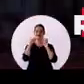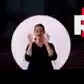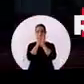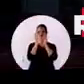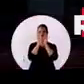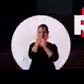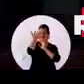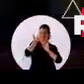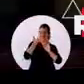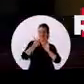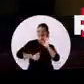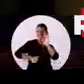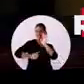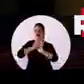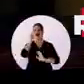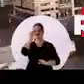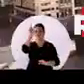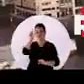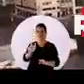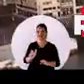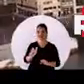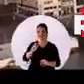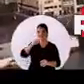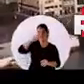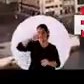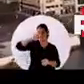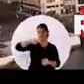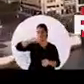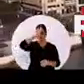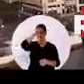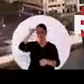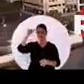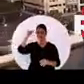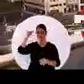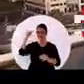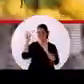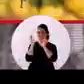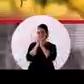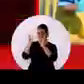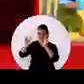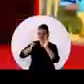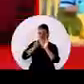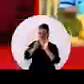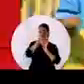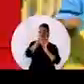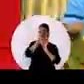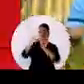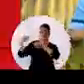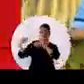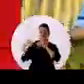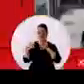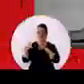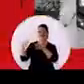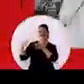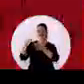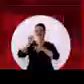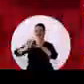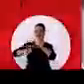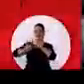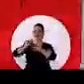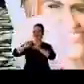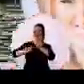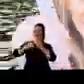O que é que o Recife quer? A primeira mulher a comandar a prefeitura do Recife. Que o caminho pro